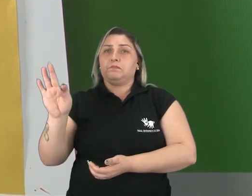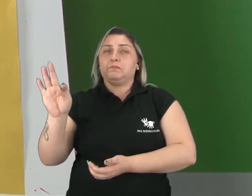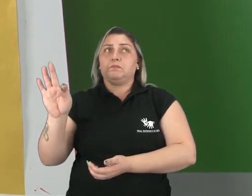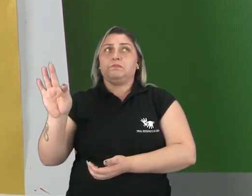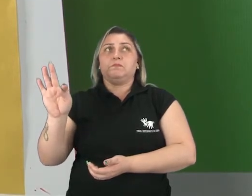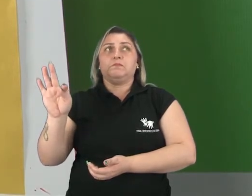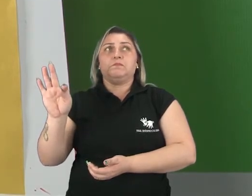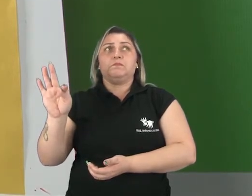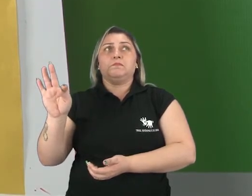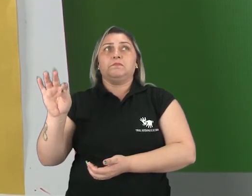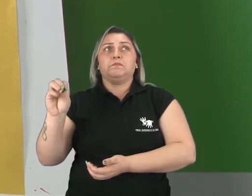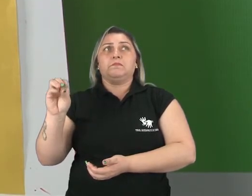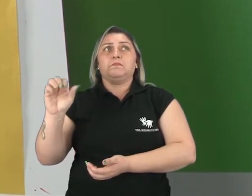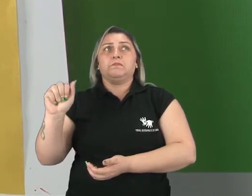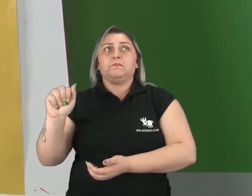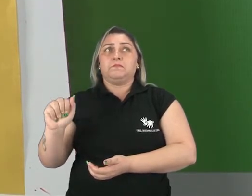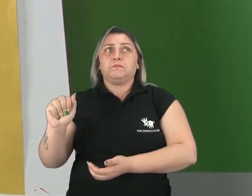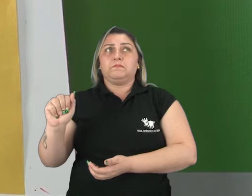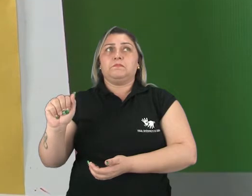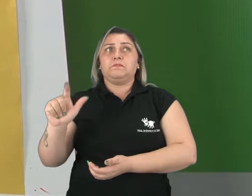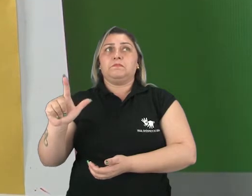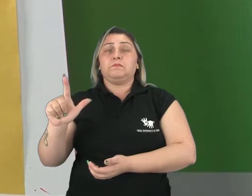ah ah